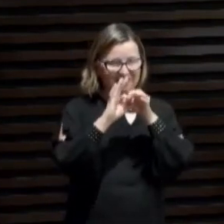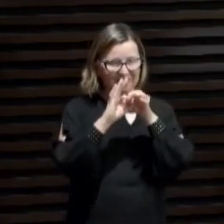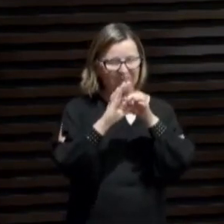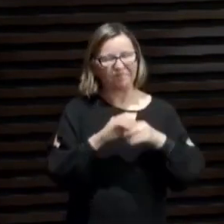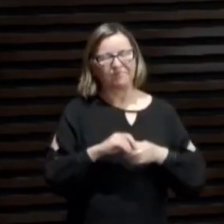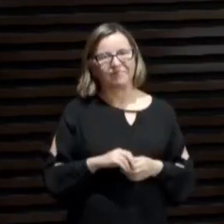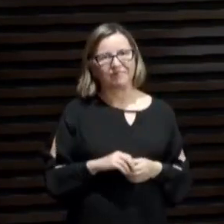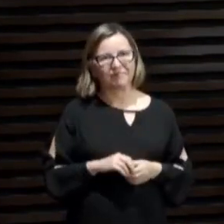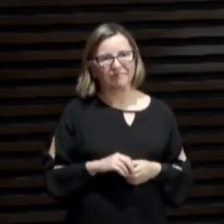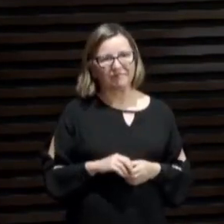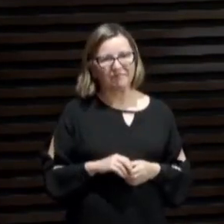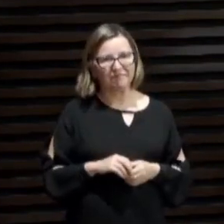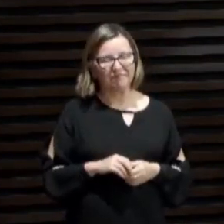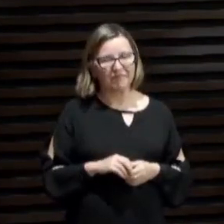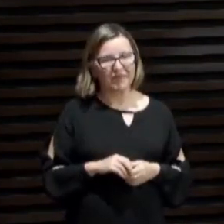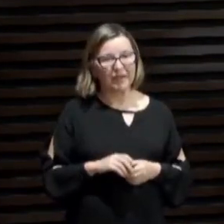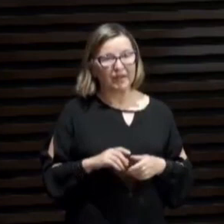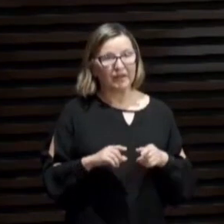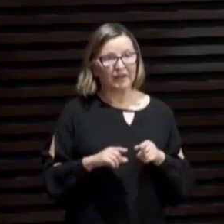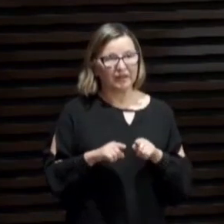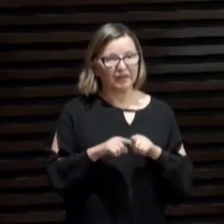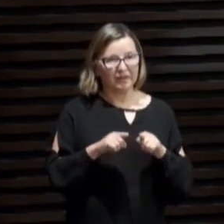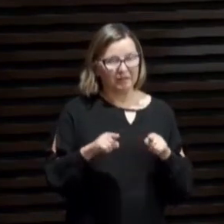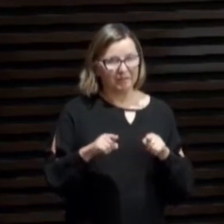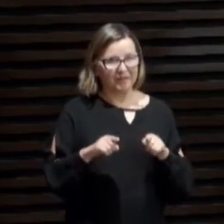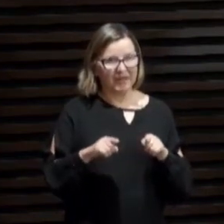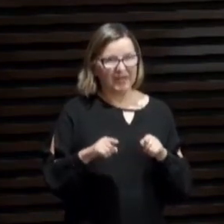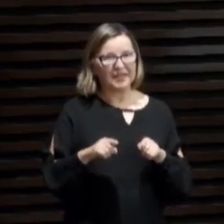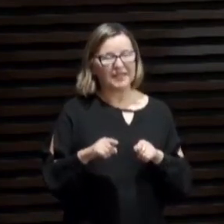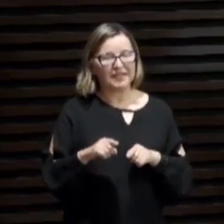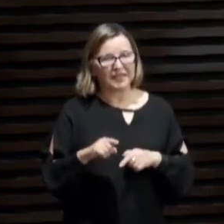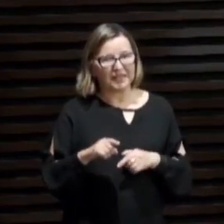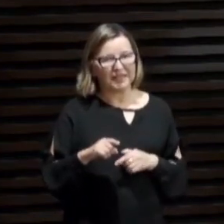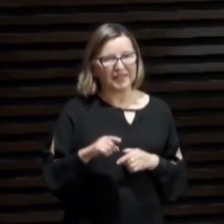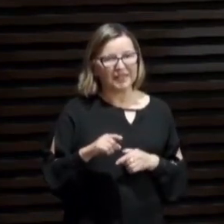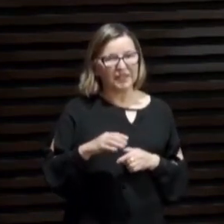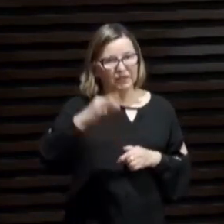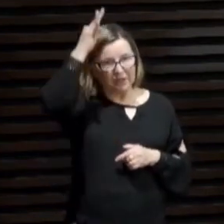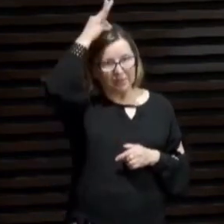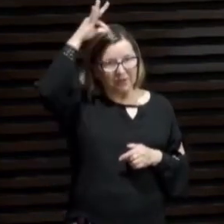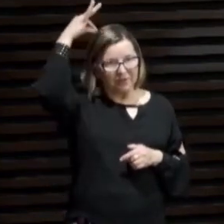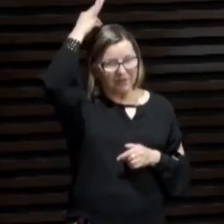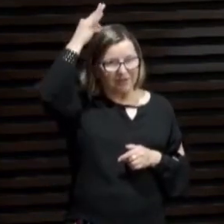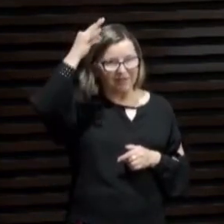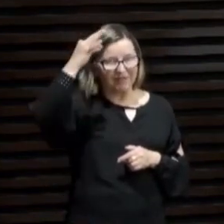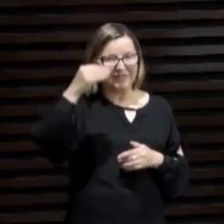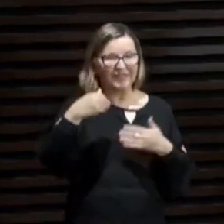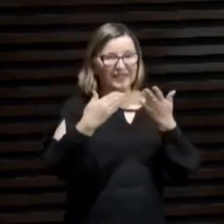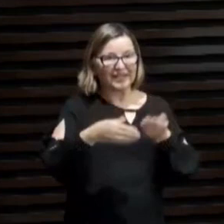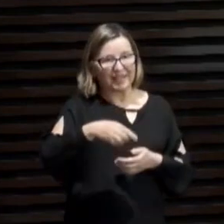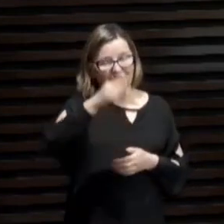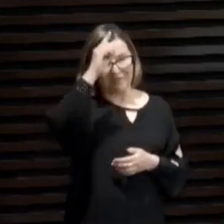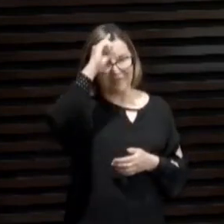Pode ser isso intimamente, mas com isso vem o dom do Espírito Santo, que unge e capacita todo o povo de Cristo